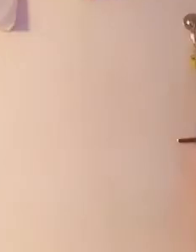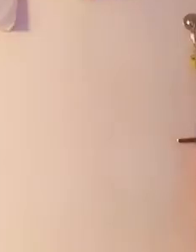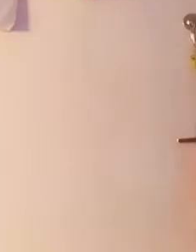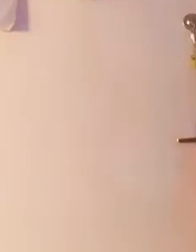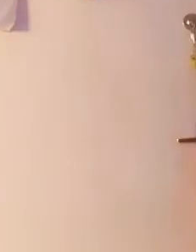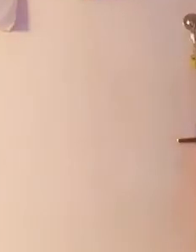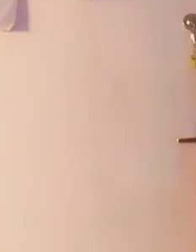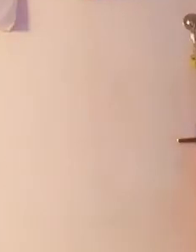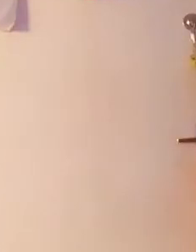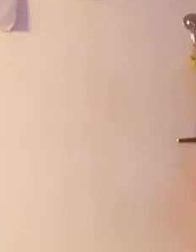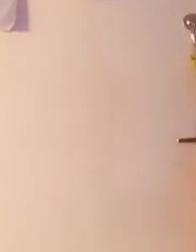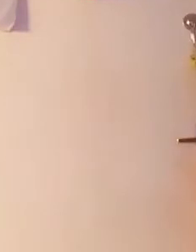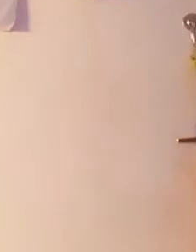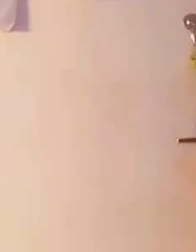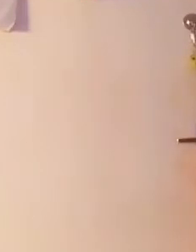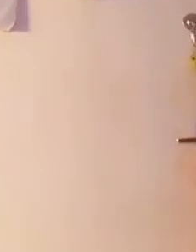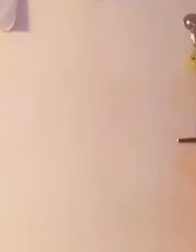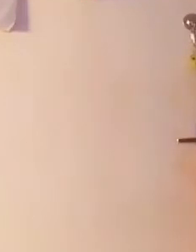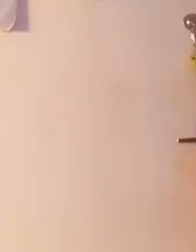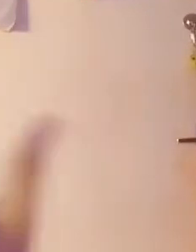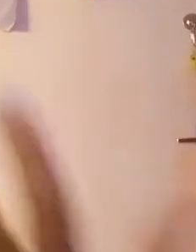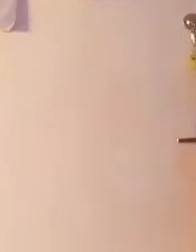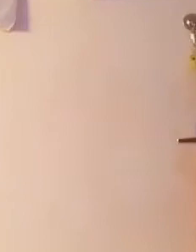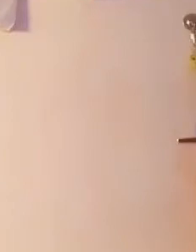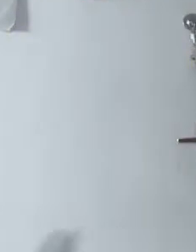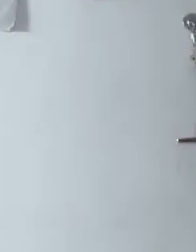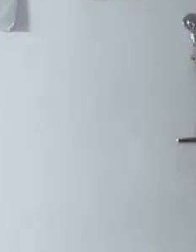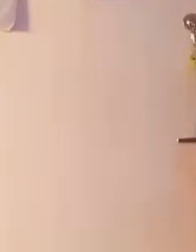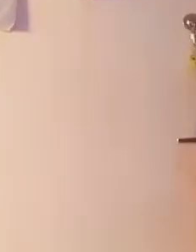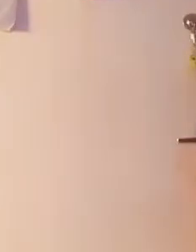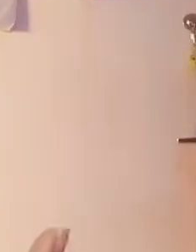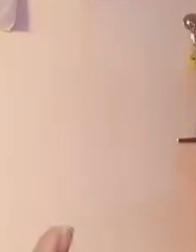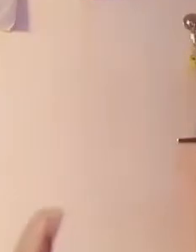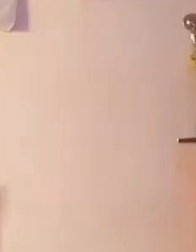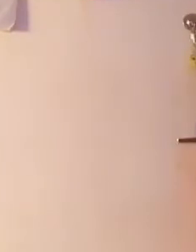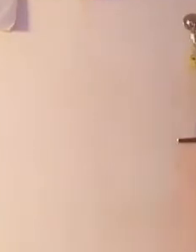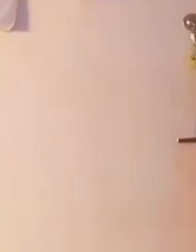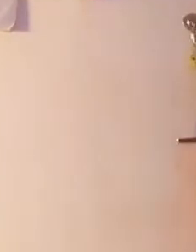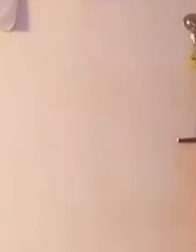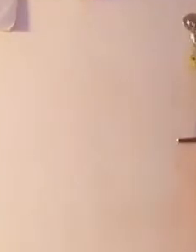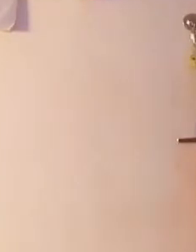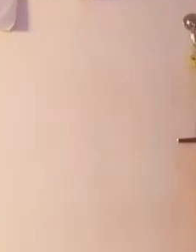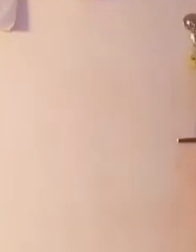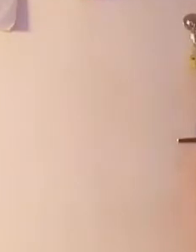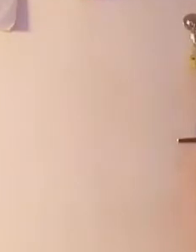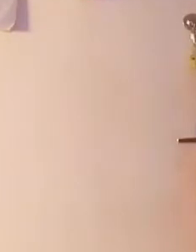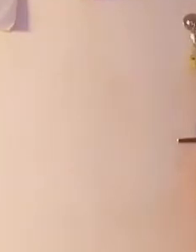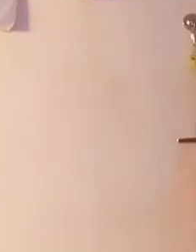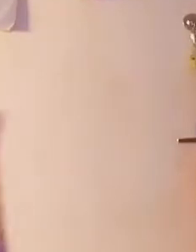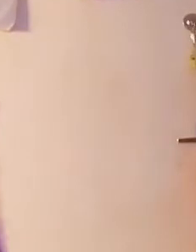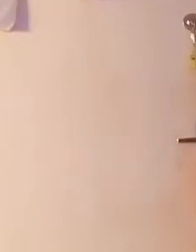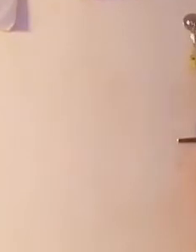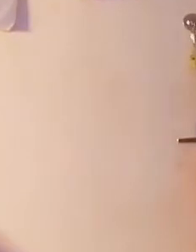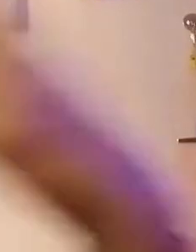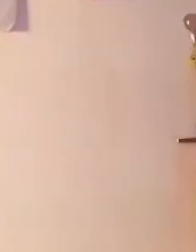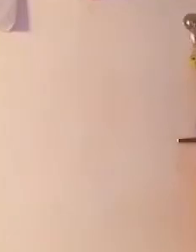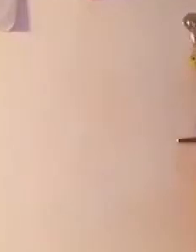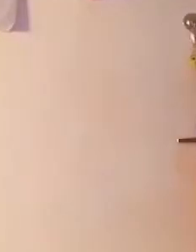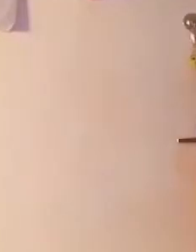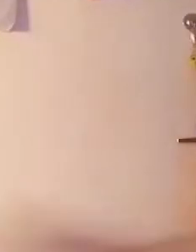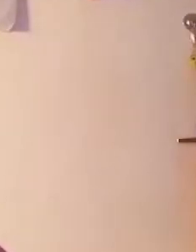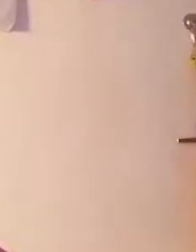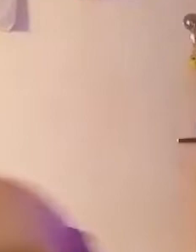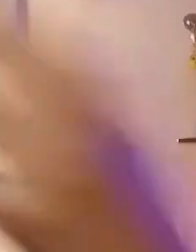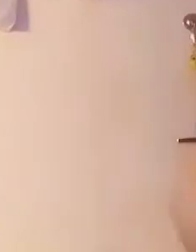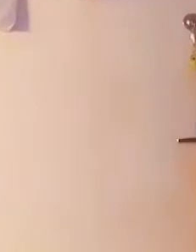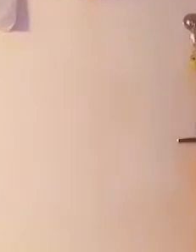O fato é que geralmente quando as pessoas, né, veem a gente produzindo conteúdo pra internet, as pessoas acham que a gente tira o conteúdo do